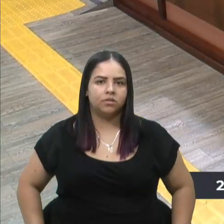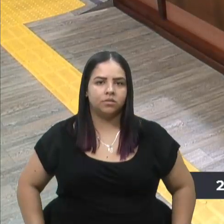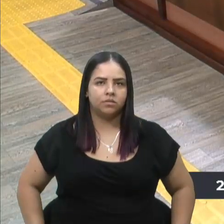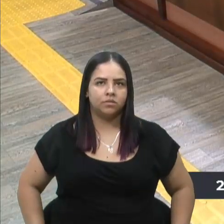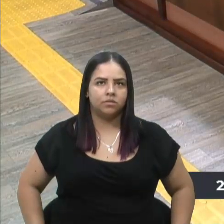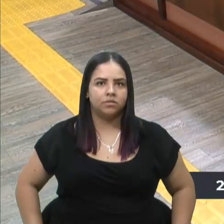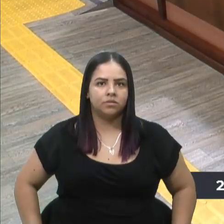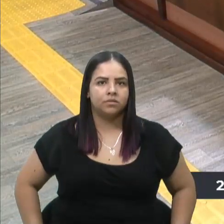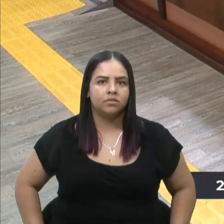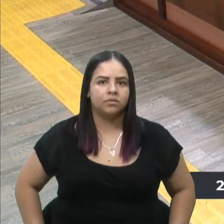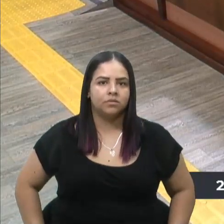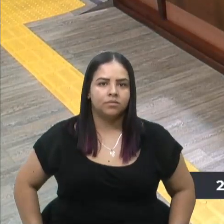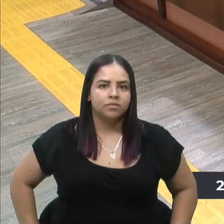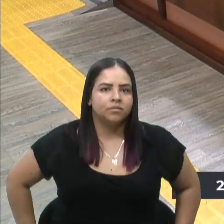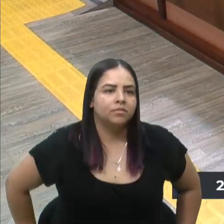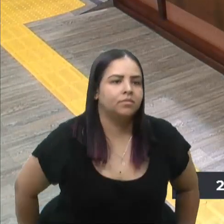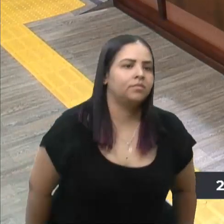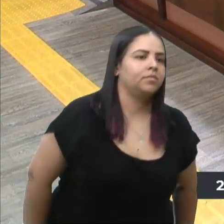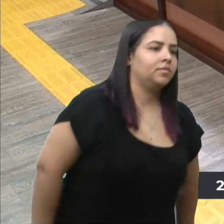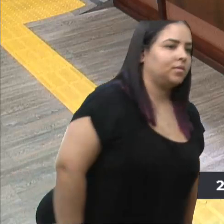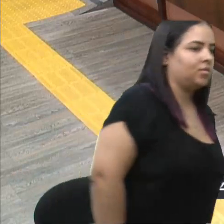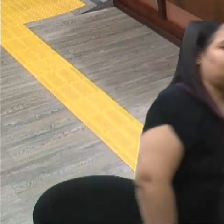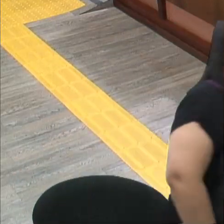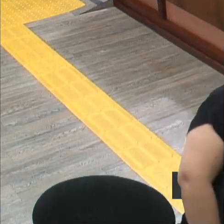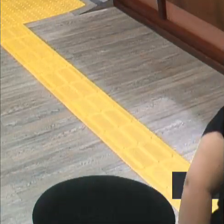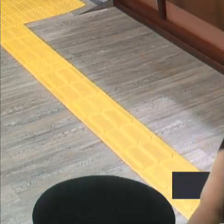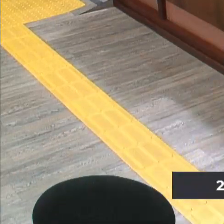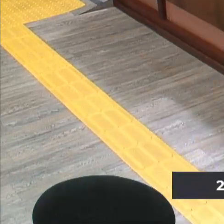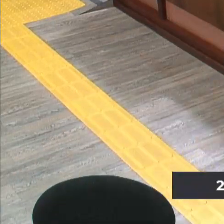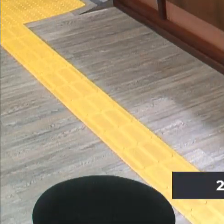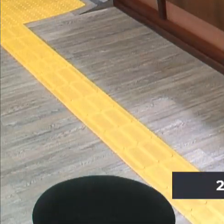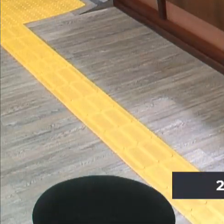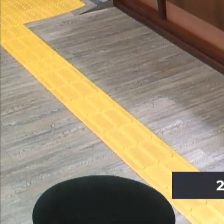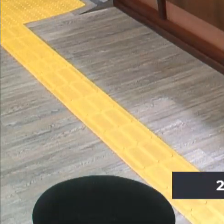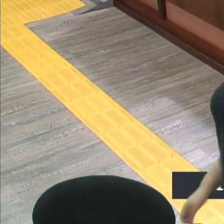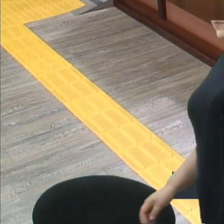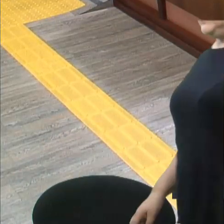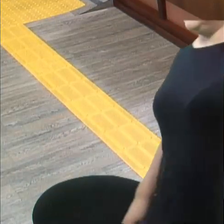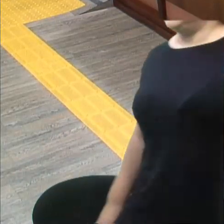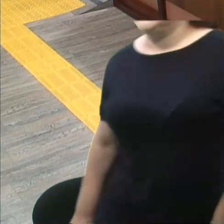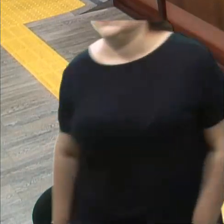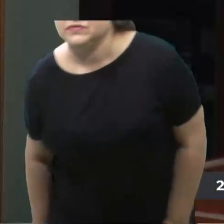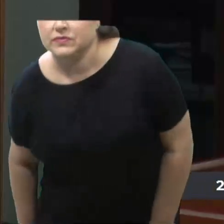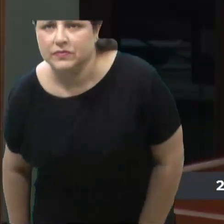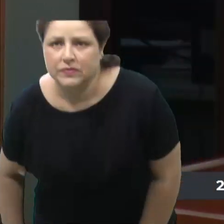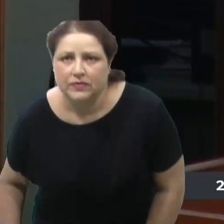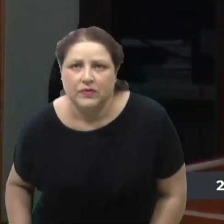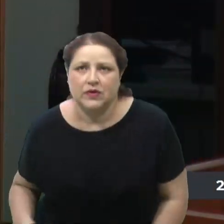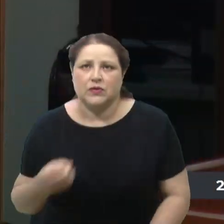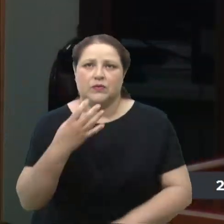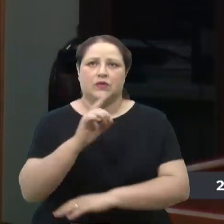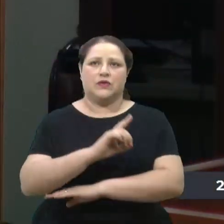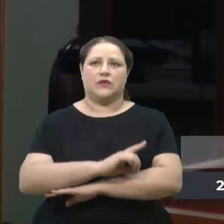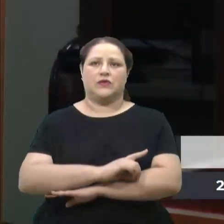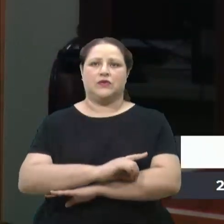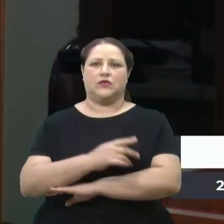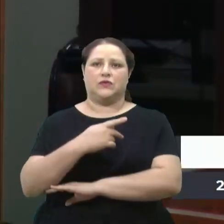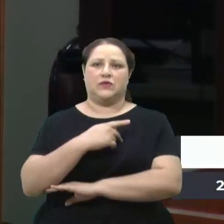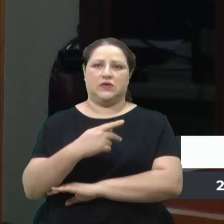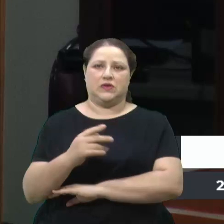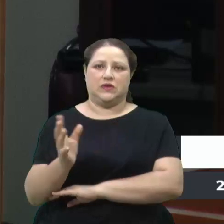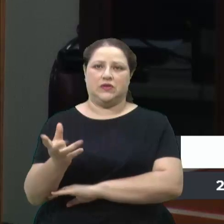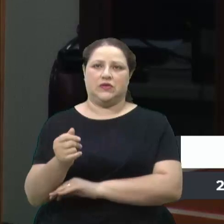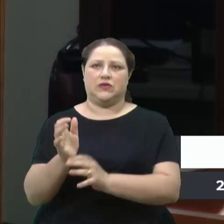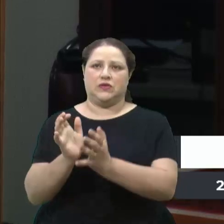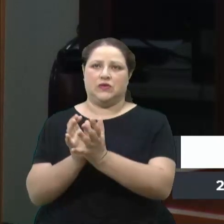Obrigado, senhor presidente, nobres colegas, deputados que nos visitam, representantes e deputados. Quero saudar também aqui o